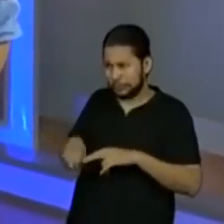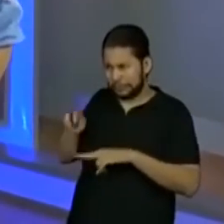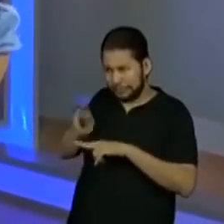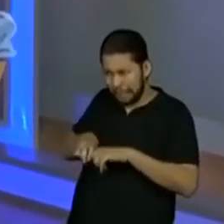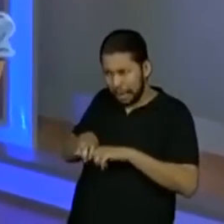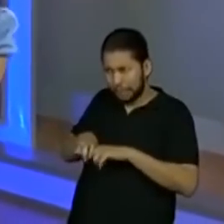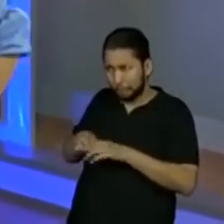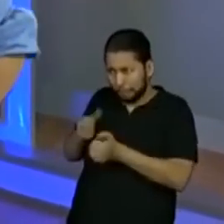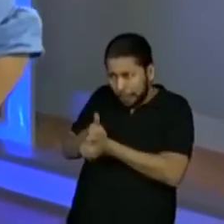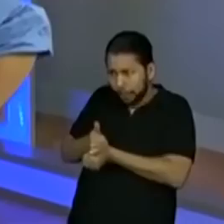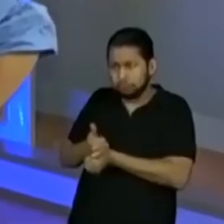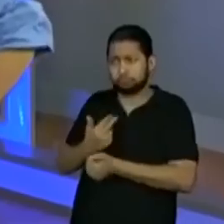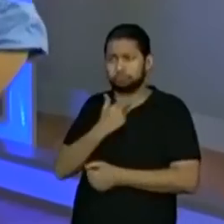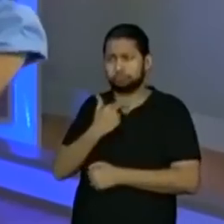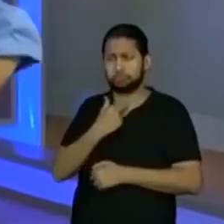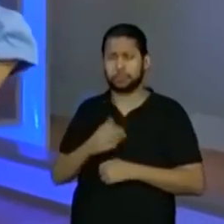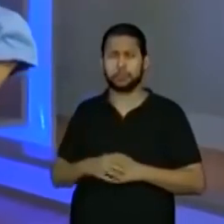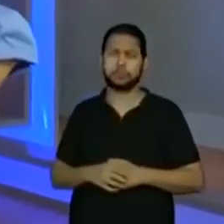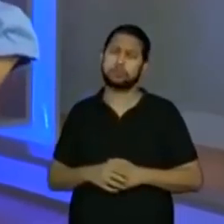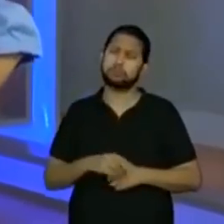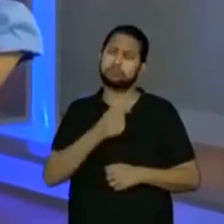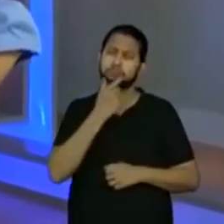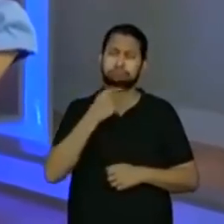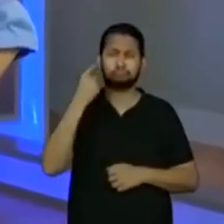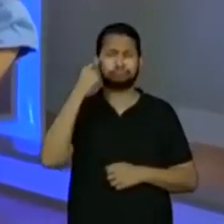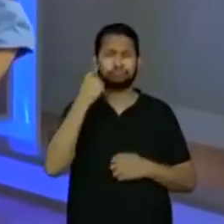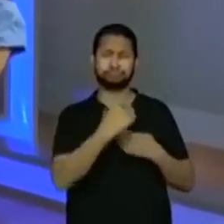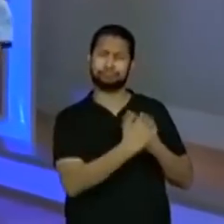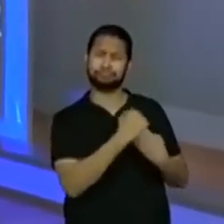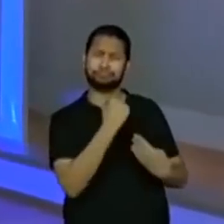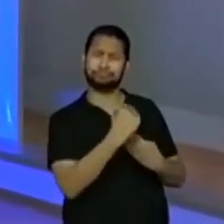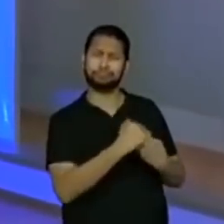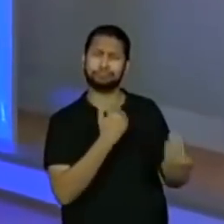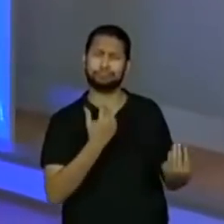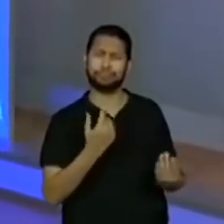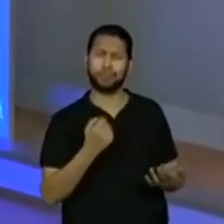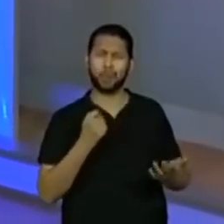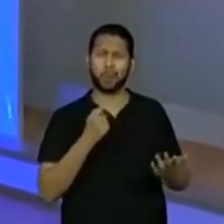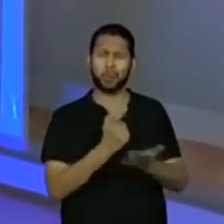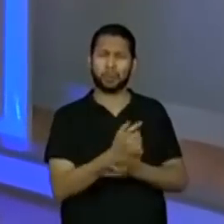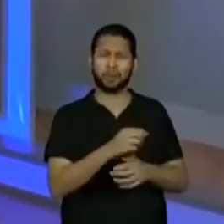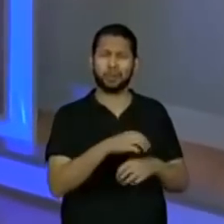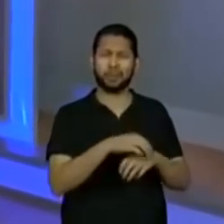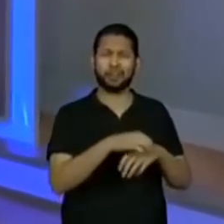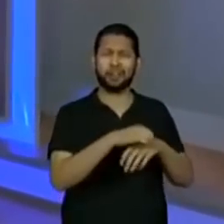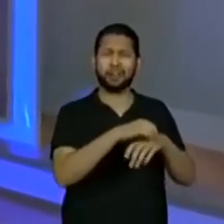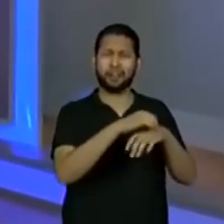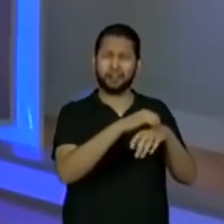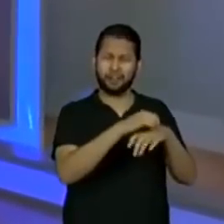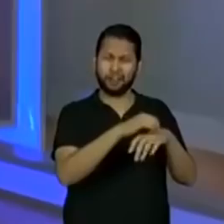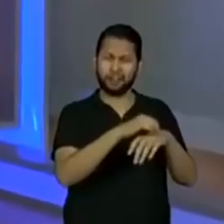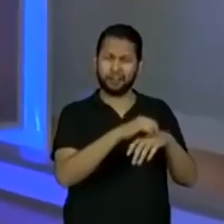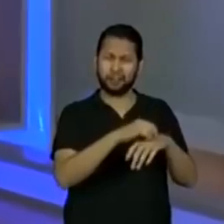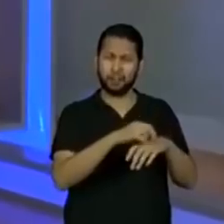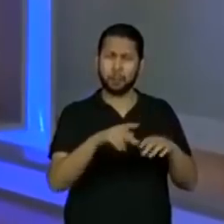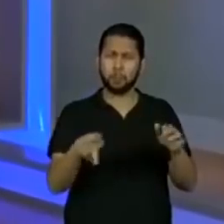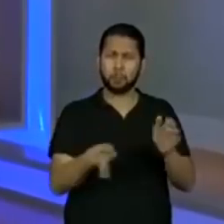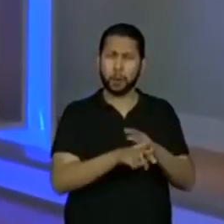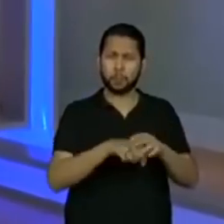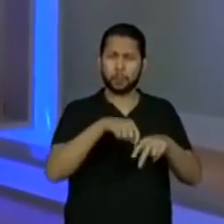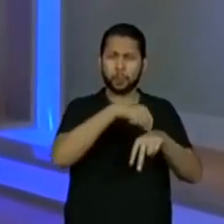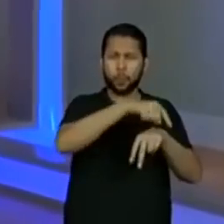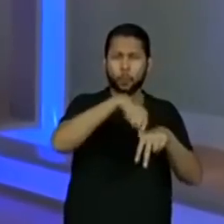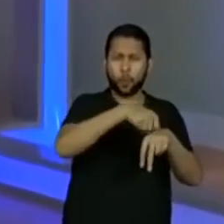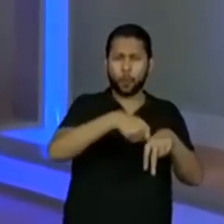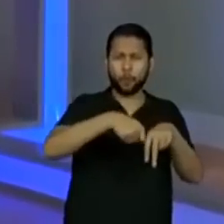estranho. Como eu vou comprar carne destinada à forca? Imagina!